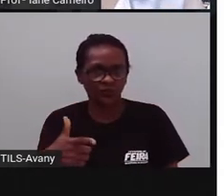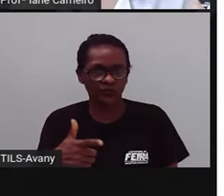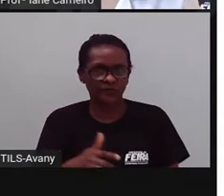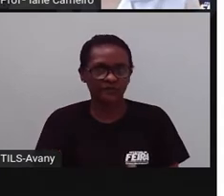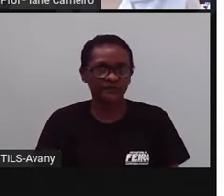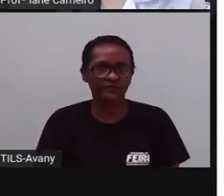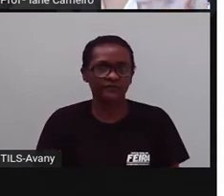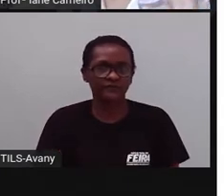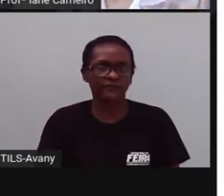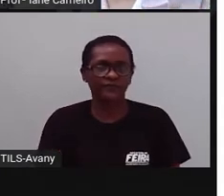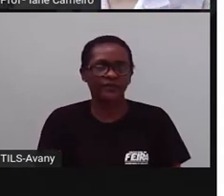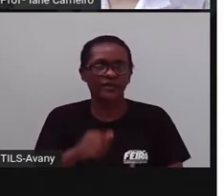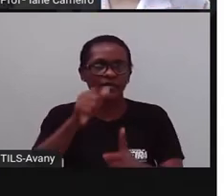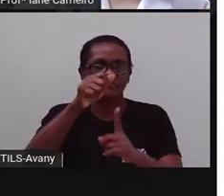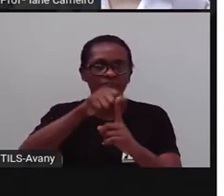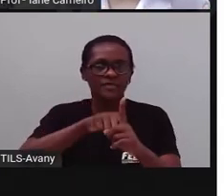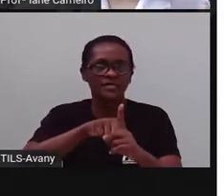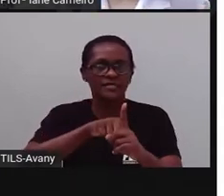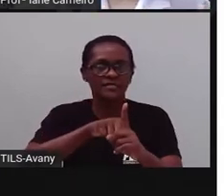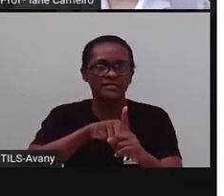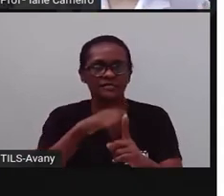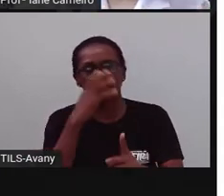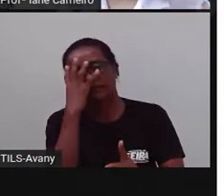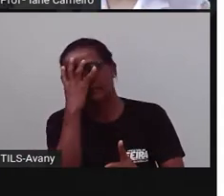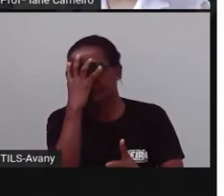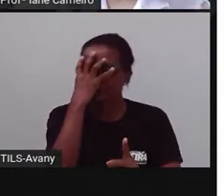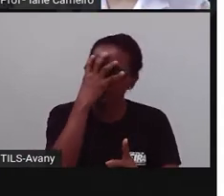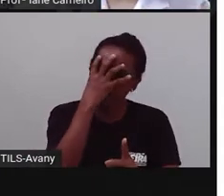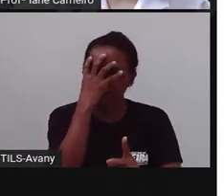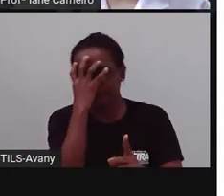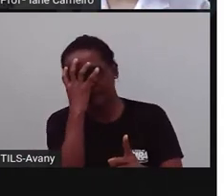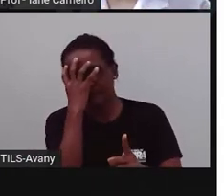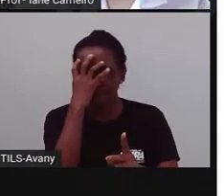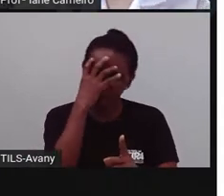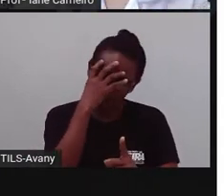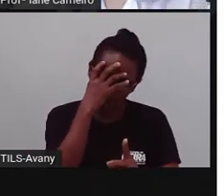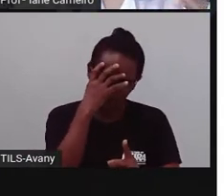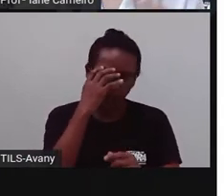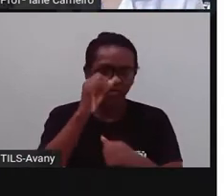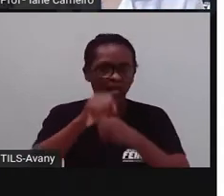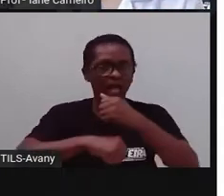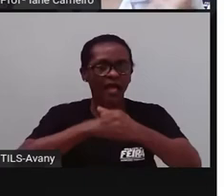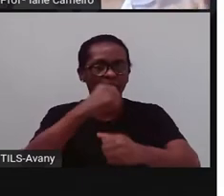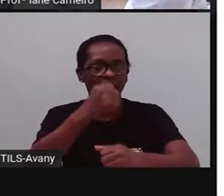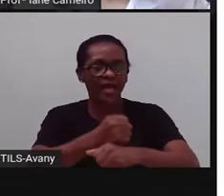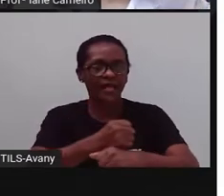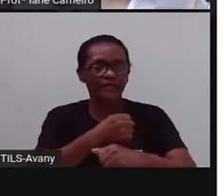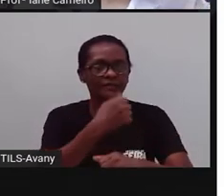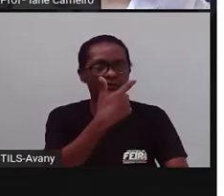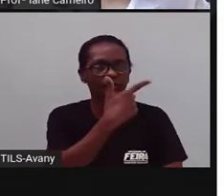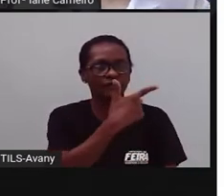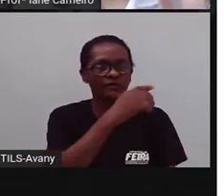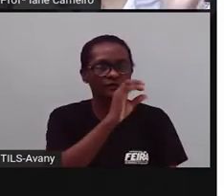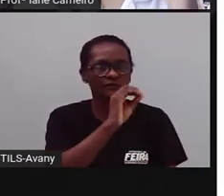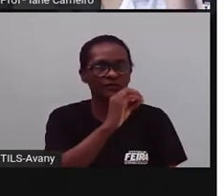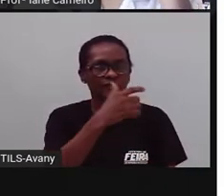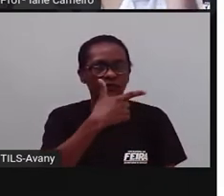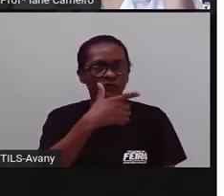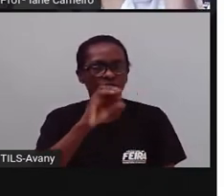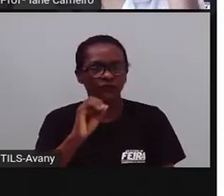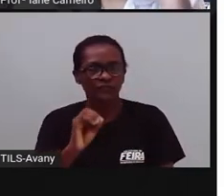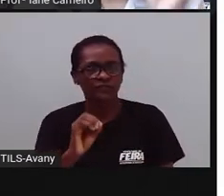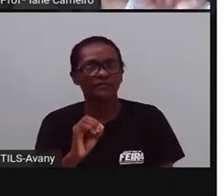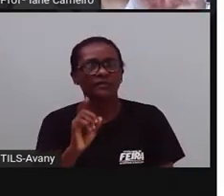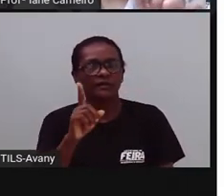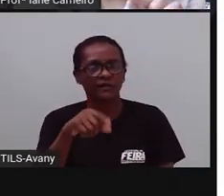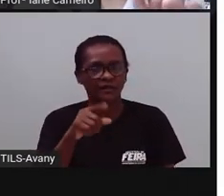de lançamento aí tem um dia em que vai acontecer alto aqui escrito a partir das 8 horas né então você